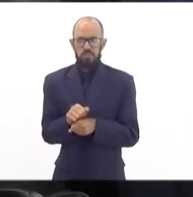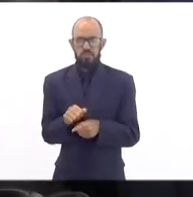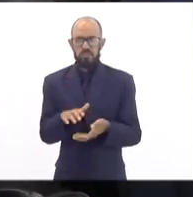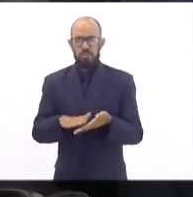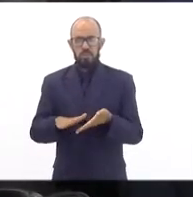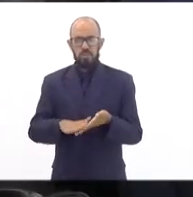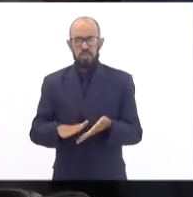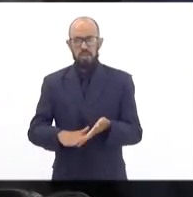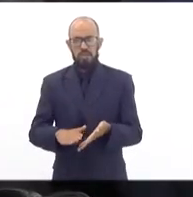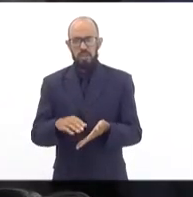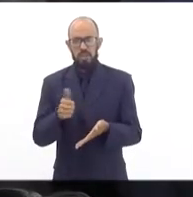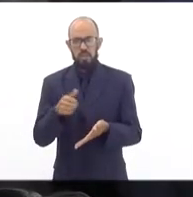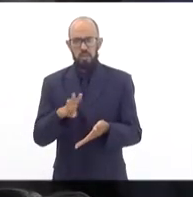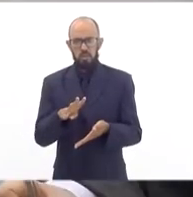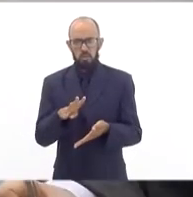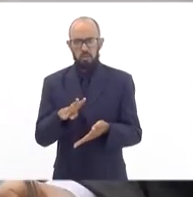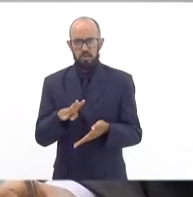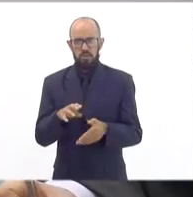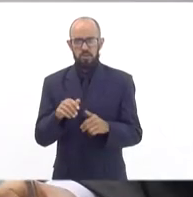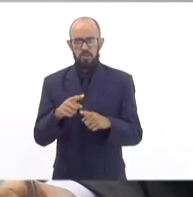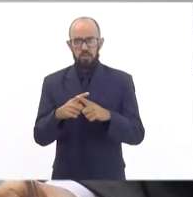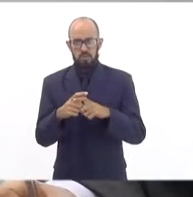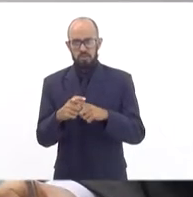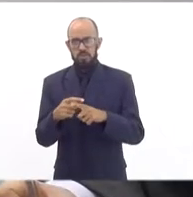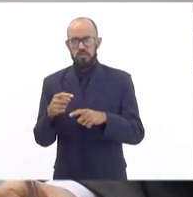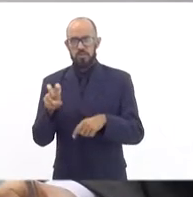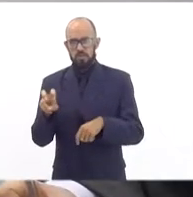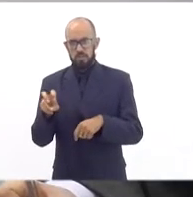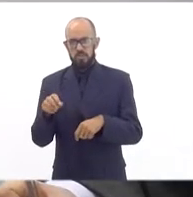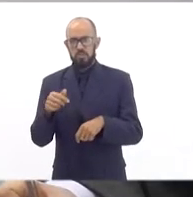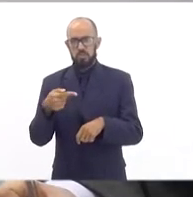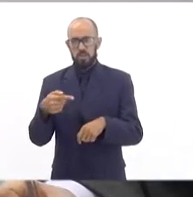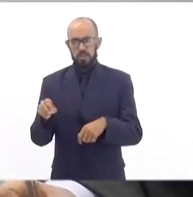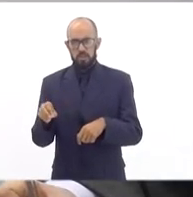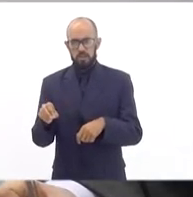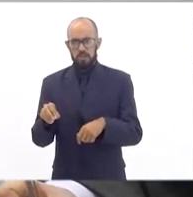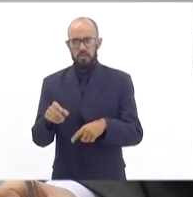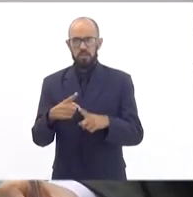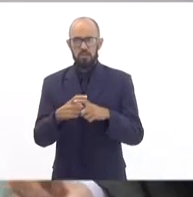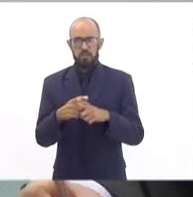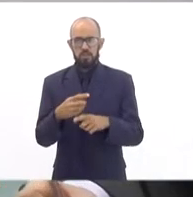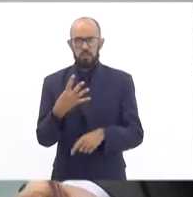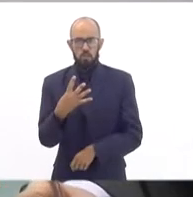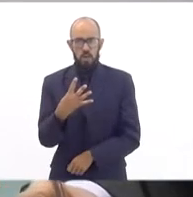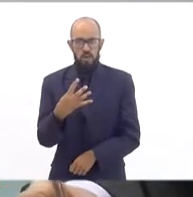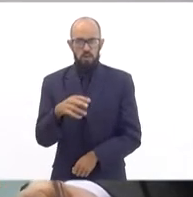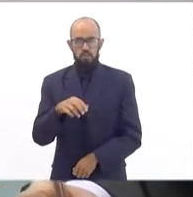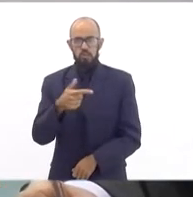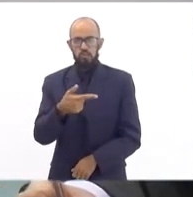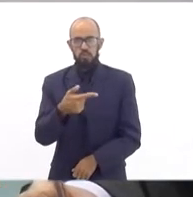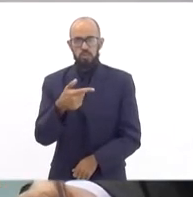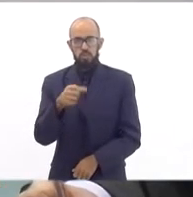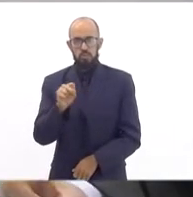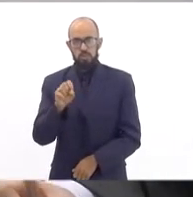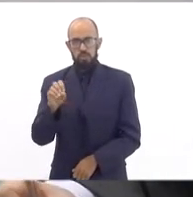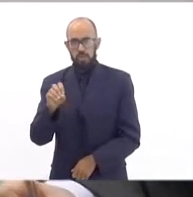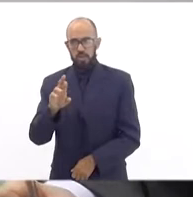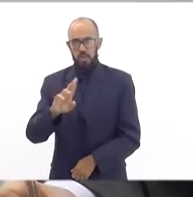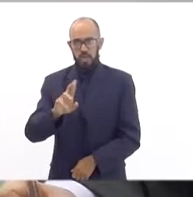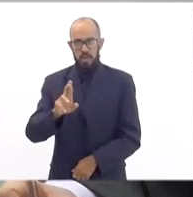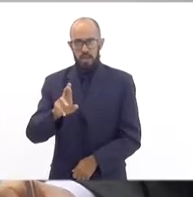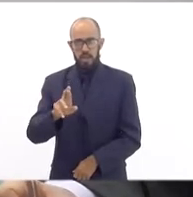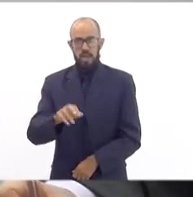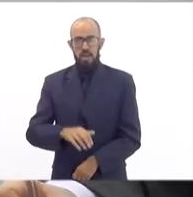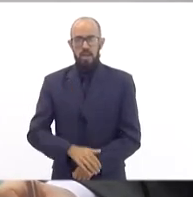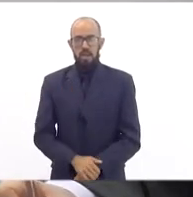por dia, e de volta, vezes 5, R$ 70,00, 5 dias na semana, vezes 4 semanas, R$ 280,00, tem meses que tem um pouquinho mais de dias